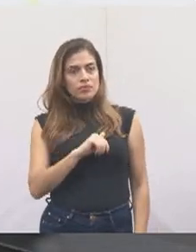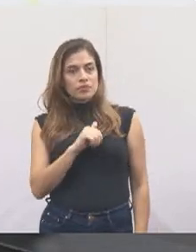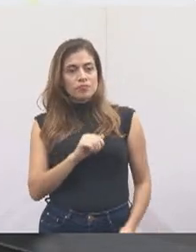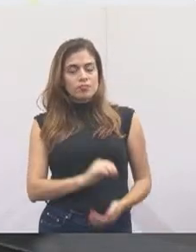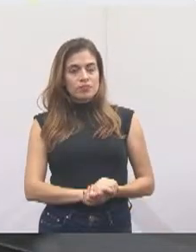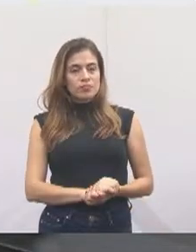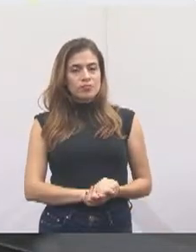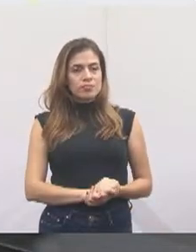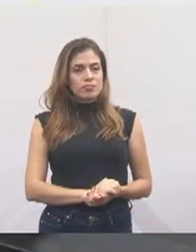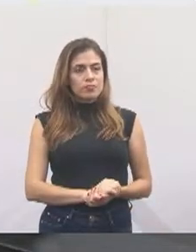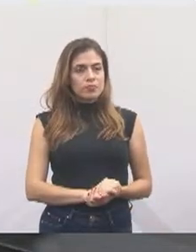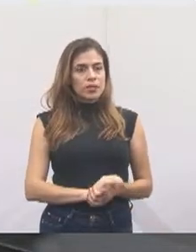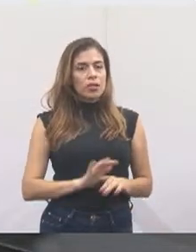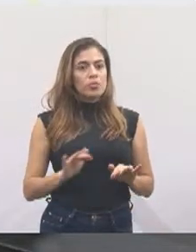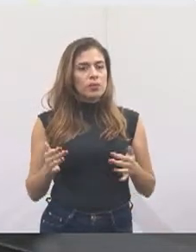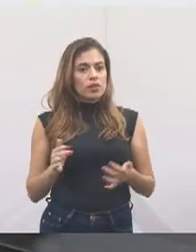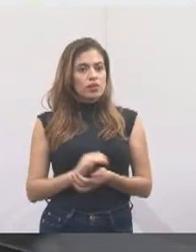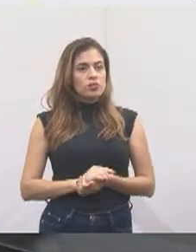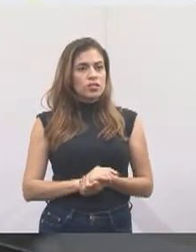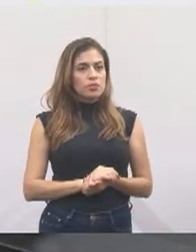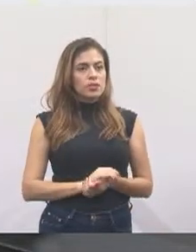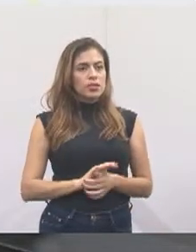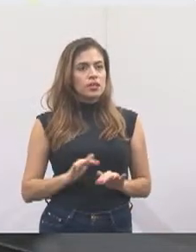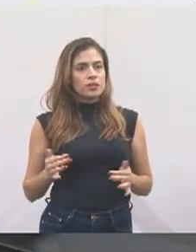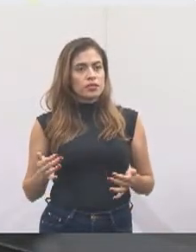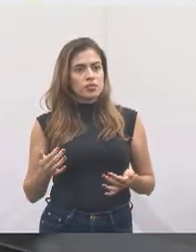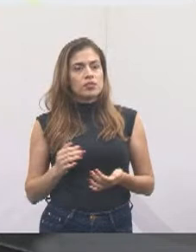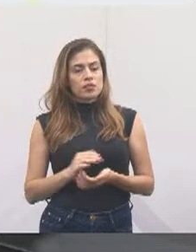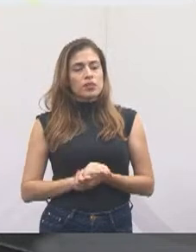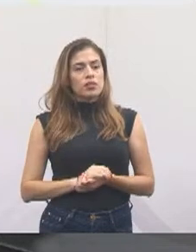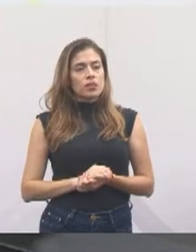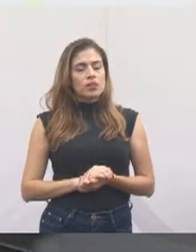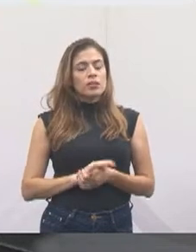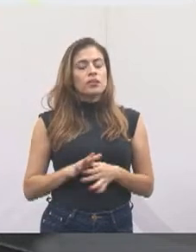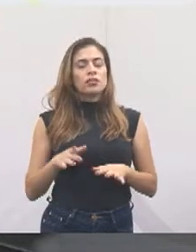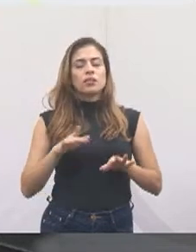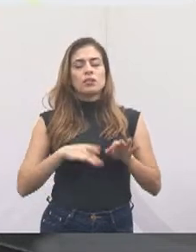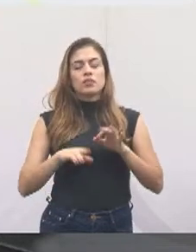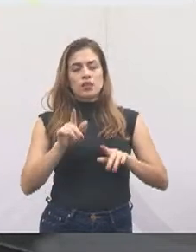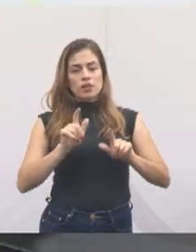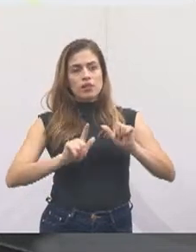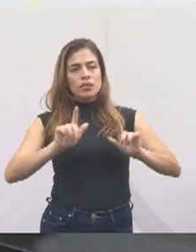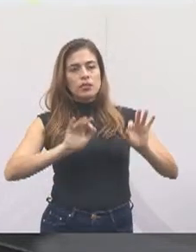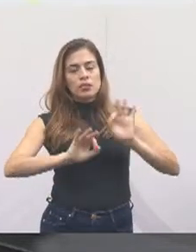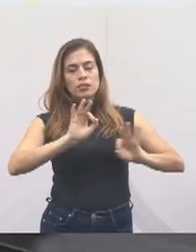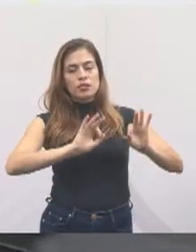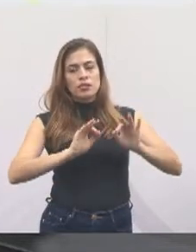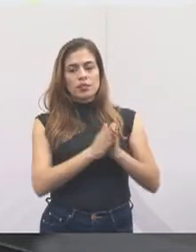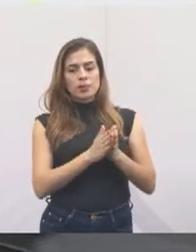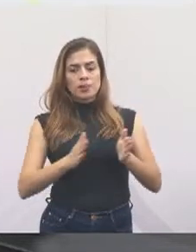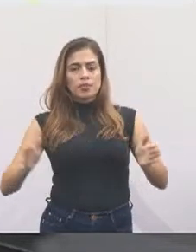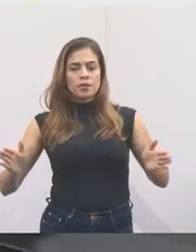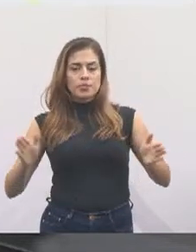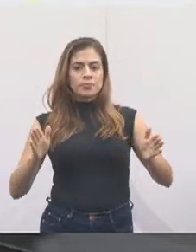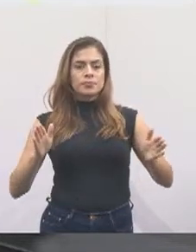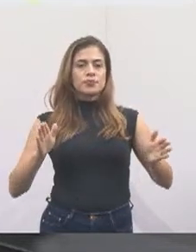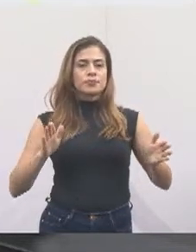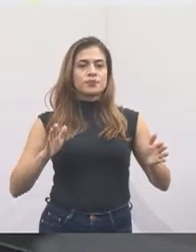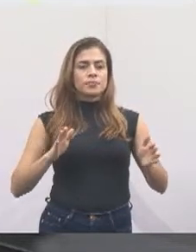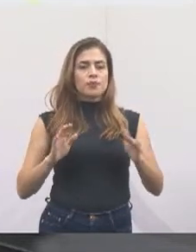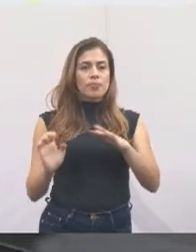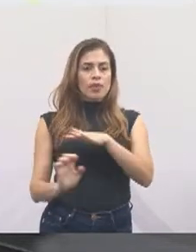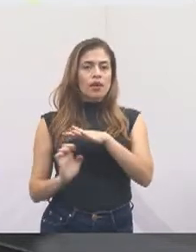motos com Matos locais de instalação para cálculo das distância a ser percorrido pela equipe da